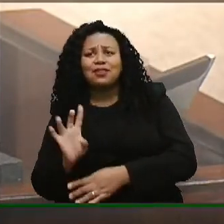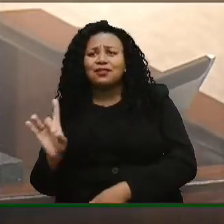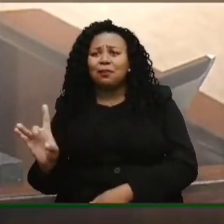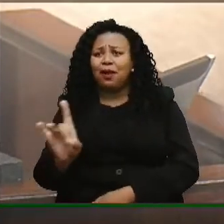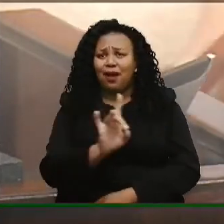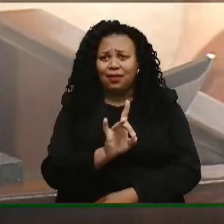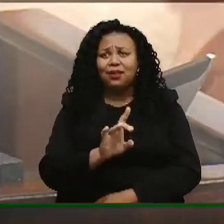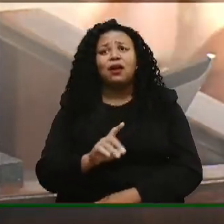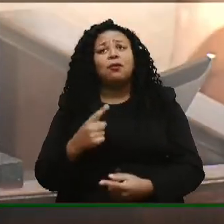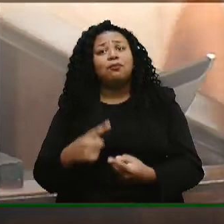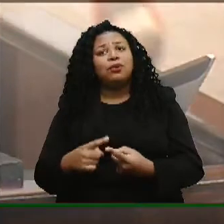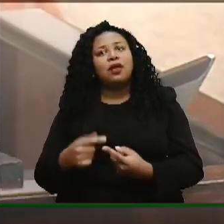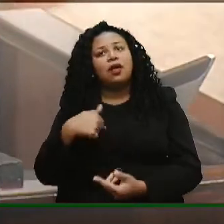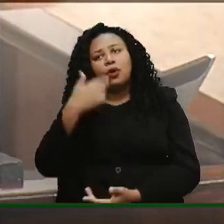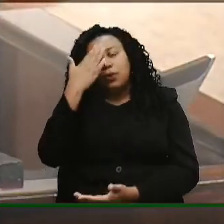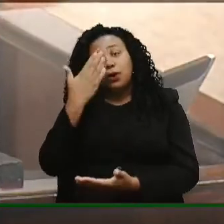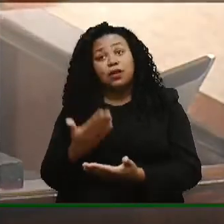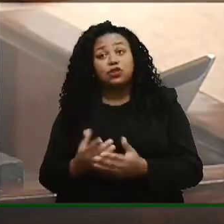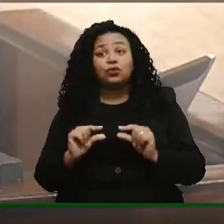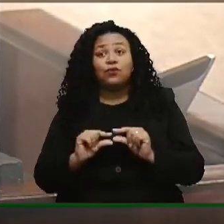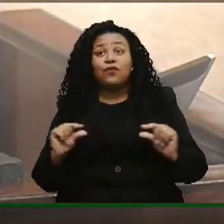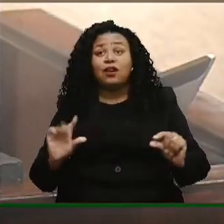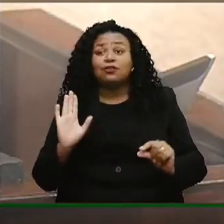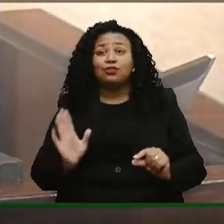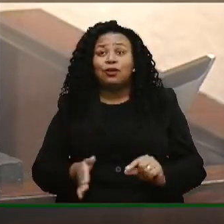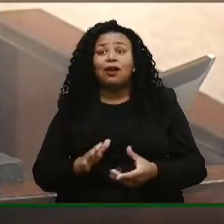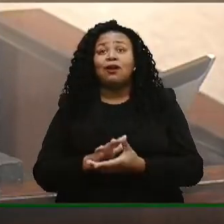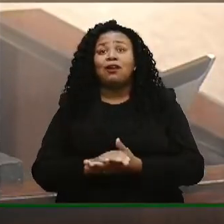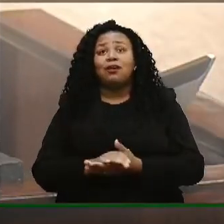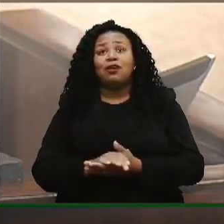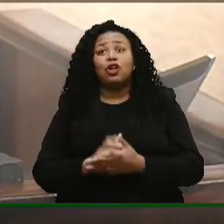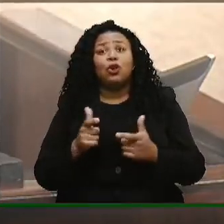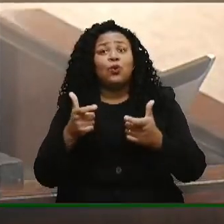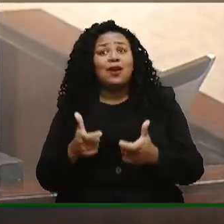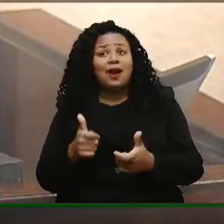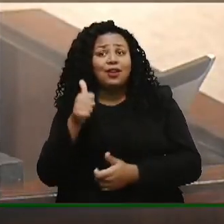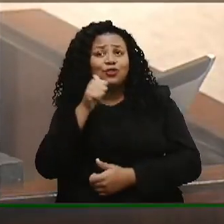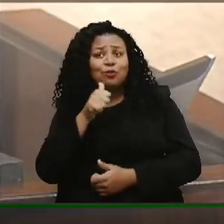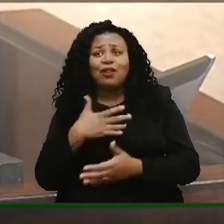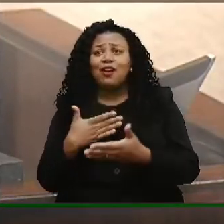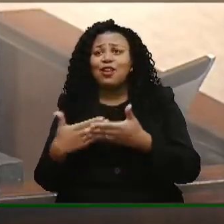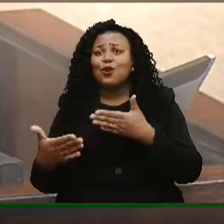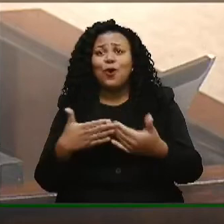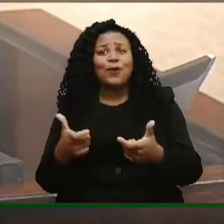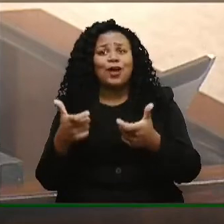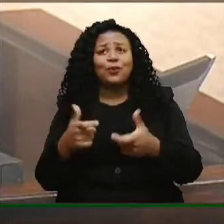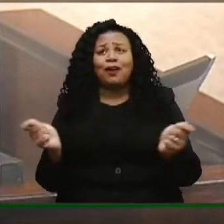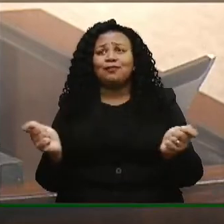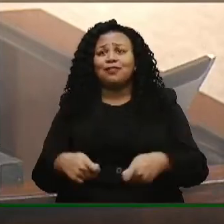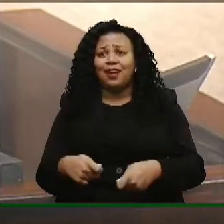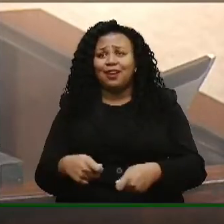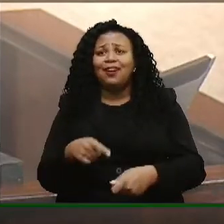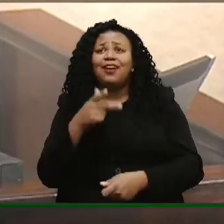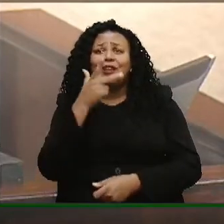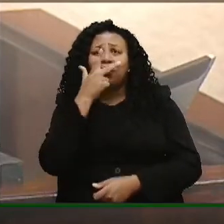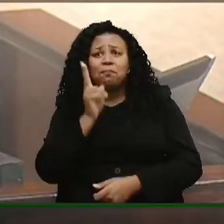um, pois eu acredito naquela frase que já virou clichê: lugar da mulher é onde ela quiser. Mesmo